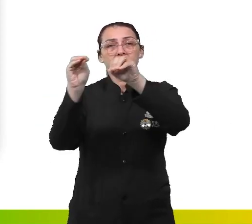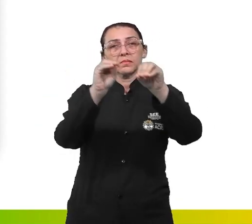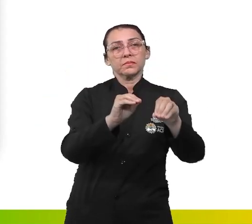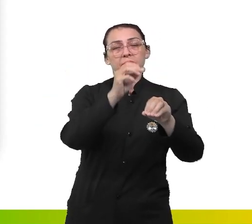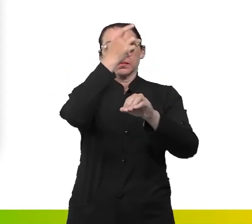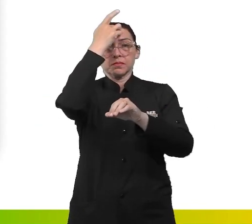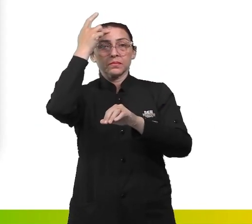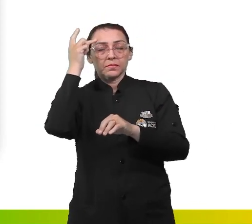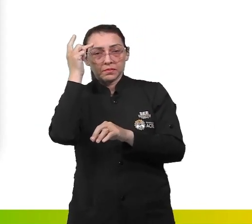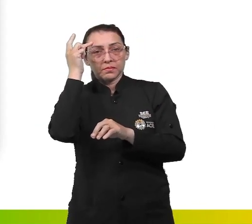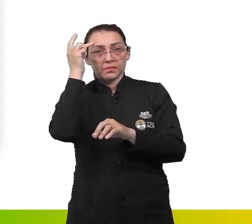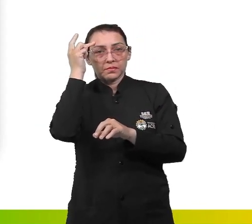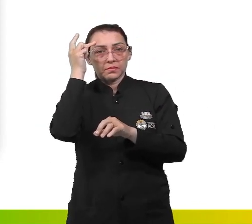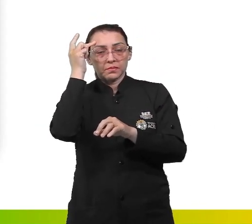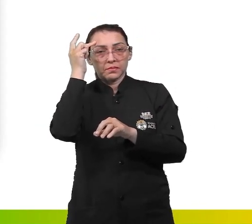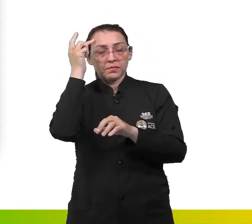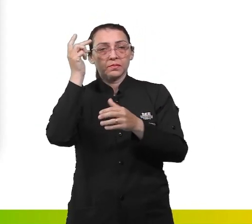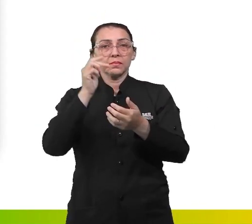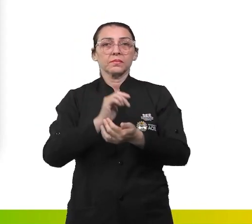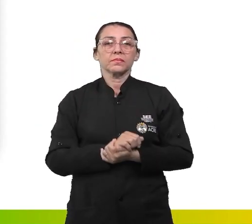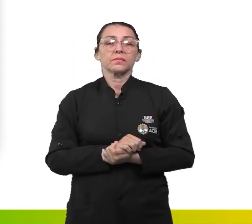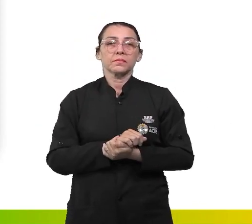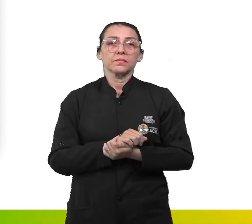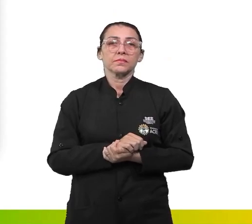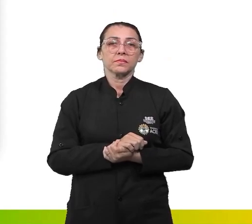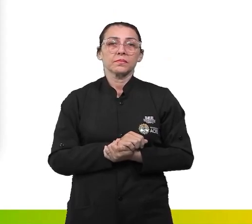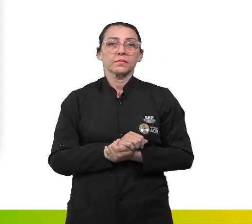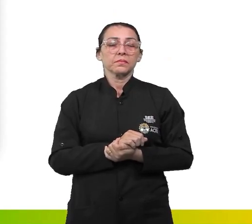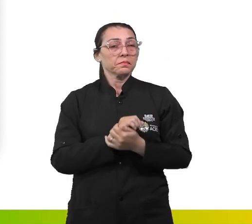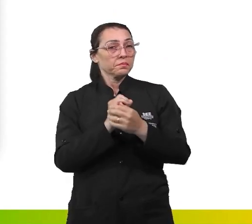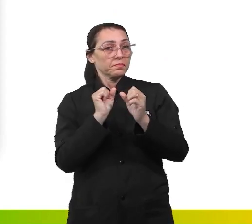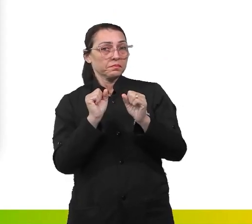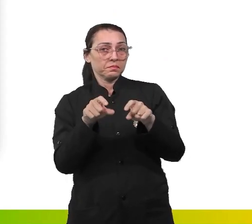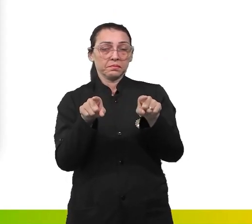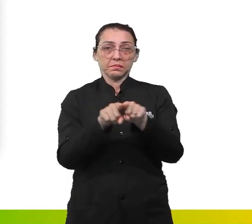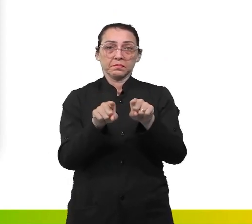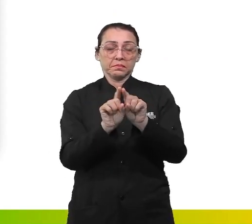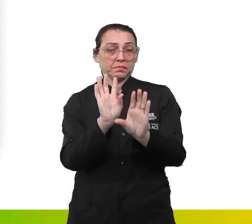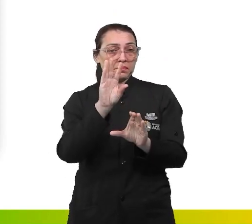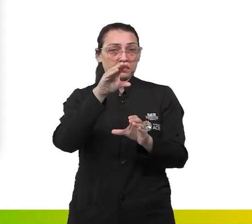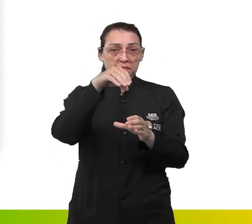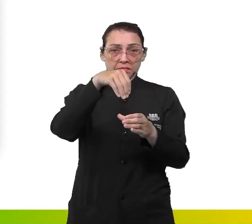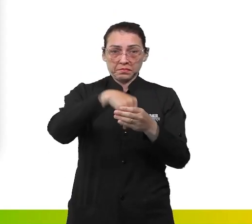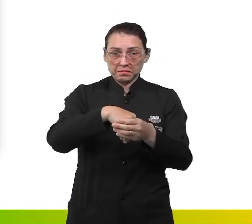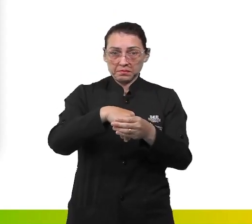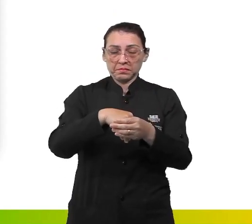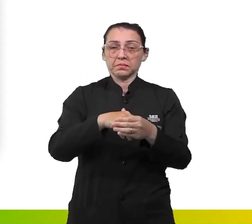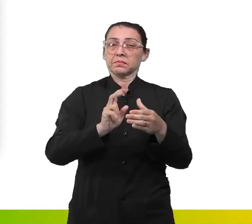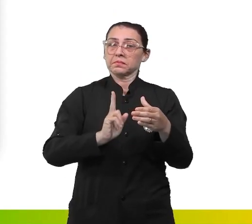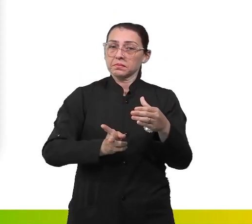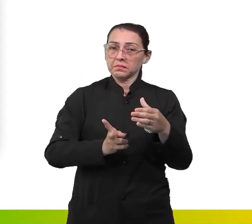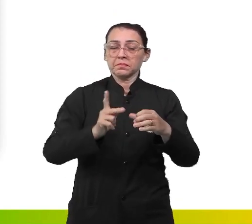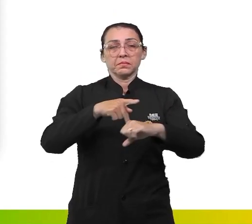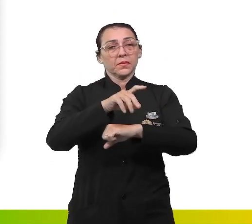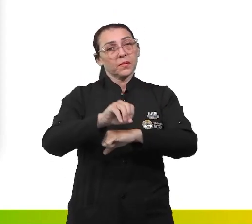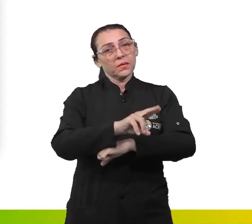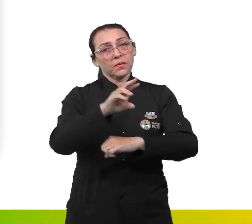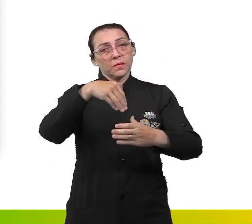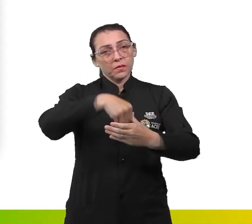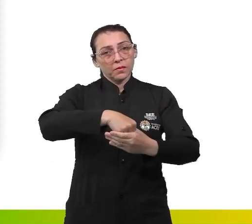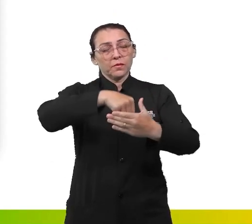de pessoas de um lugar para outro, podendo ser interna, dentro do país,